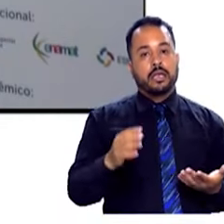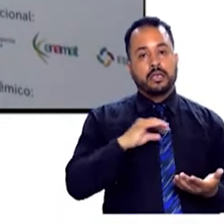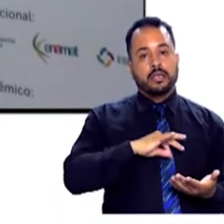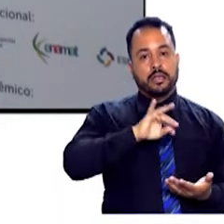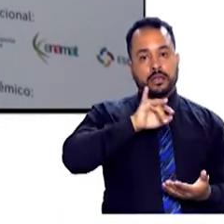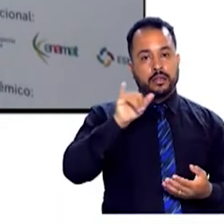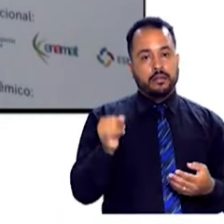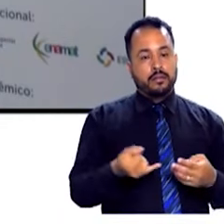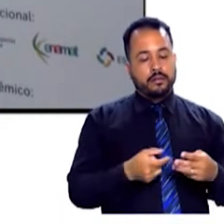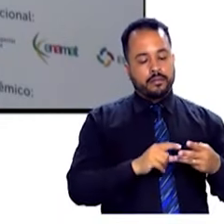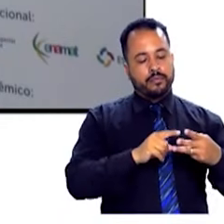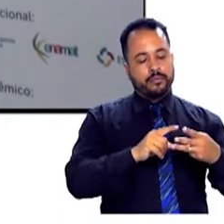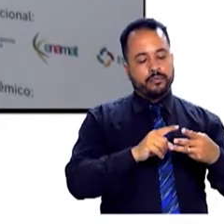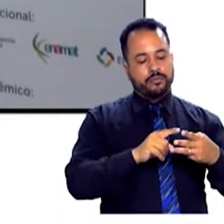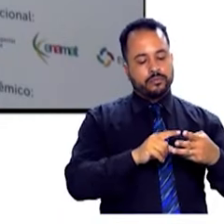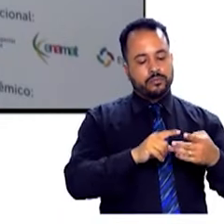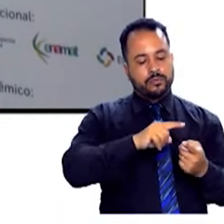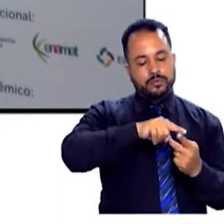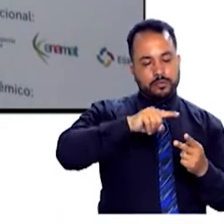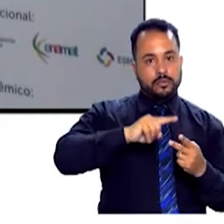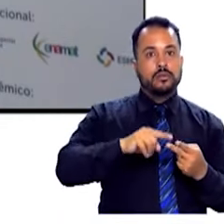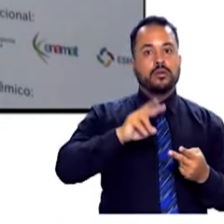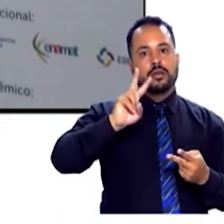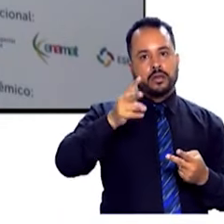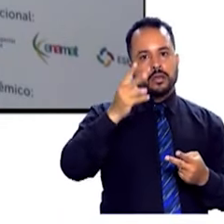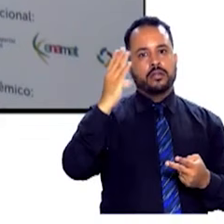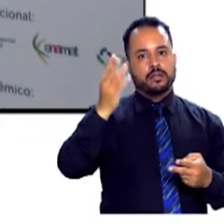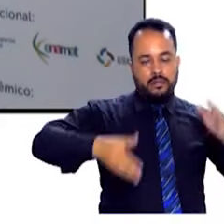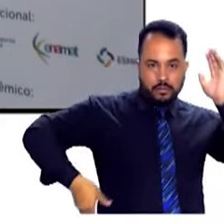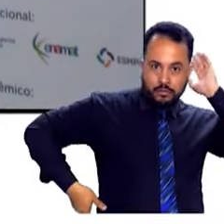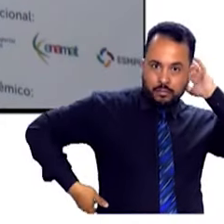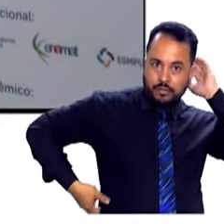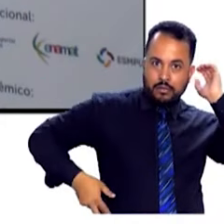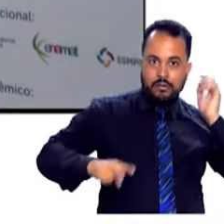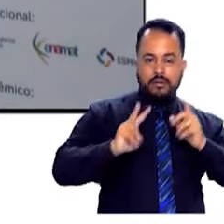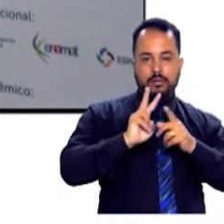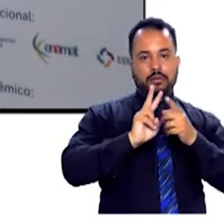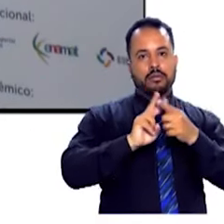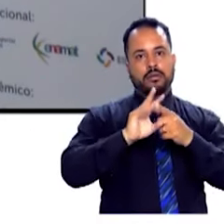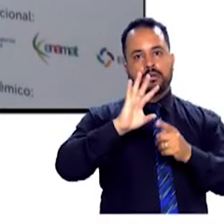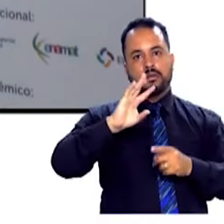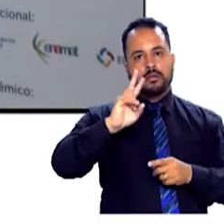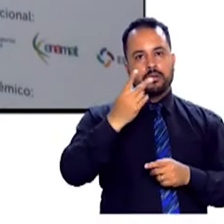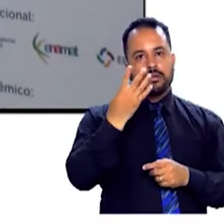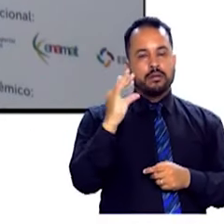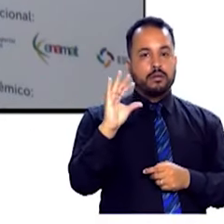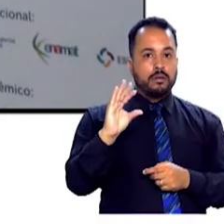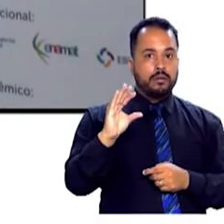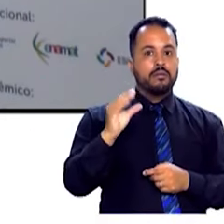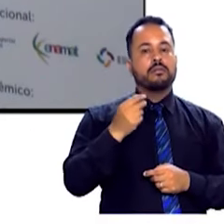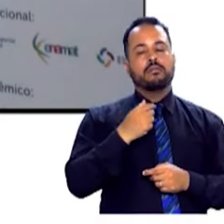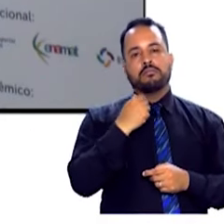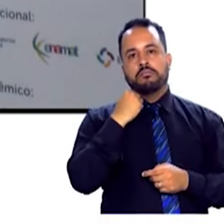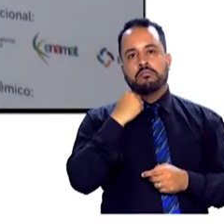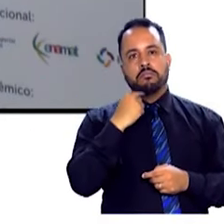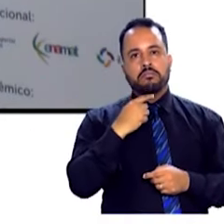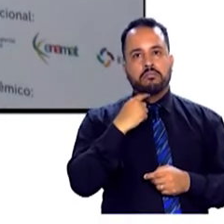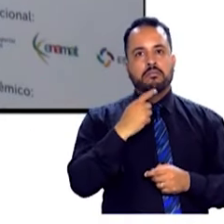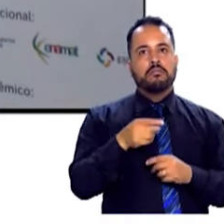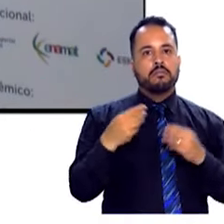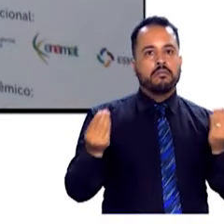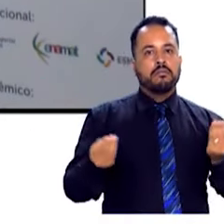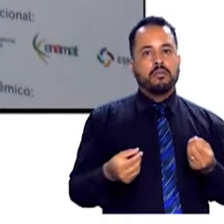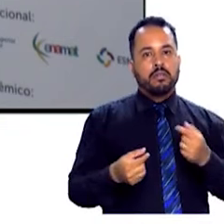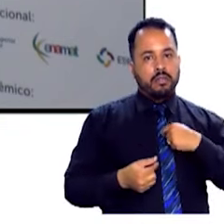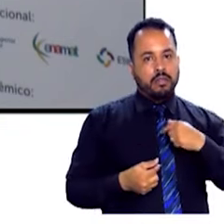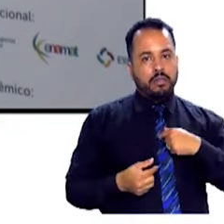2 2 h6 e dois chimpanzés não consigo nem o professor me dinheiro vai me convencer que